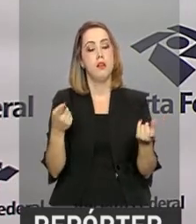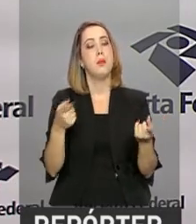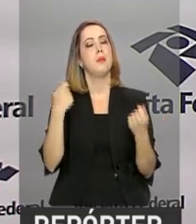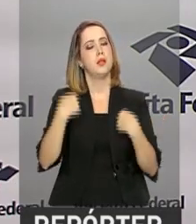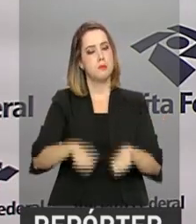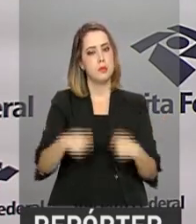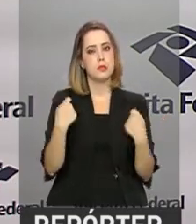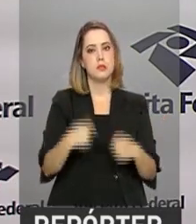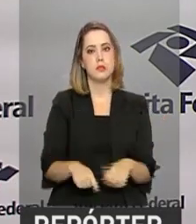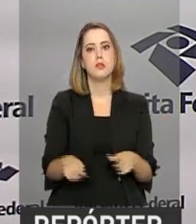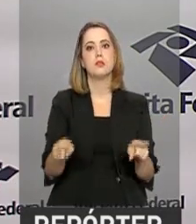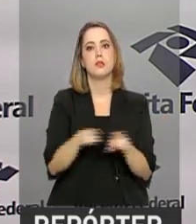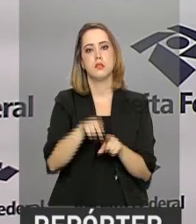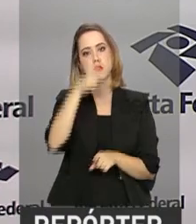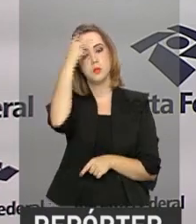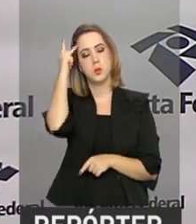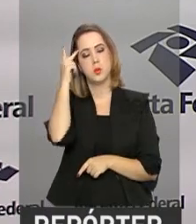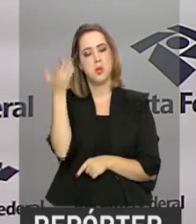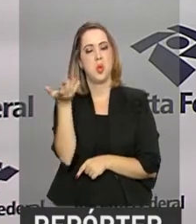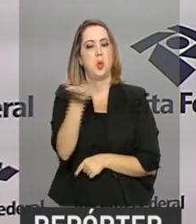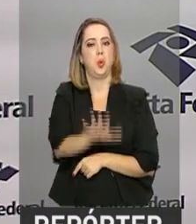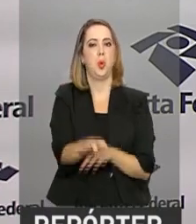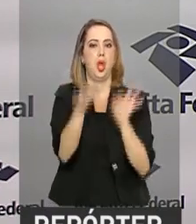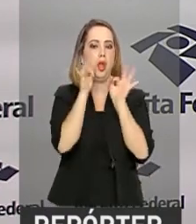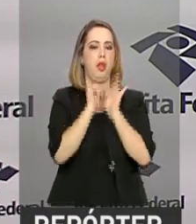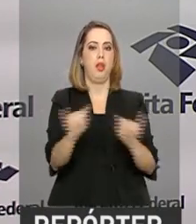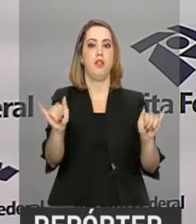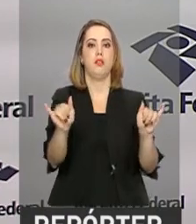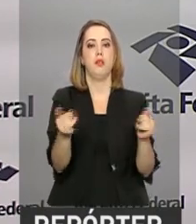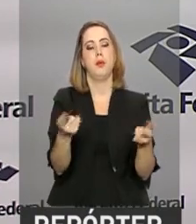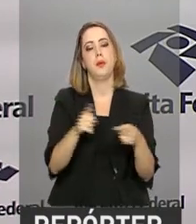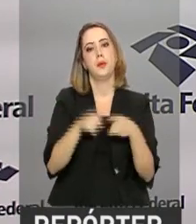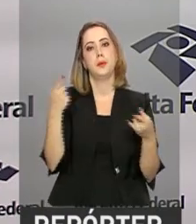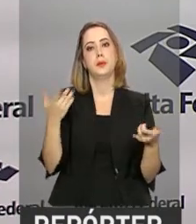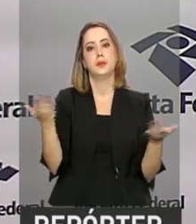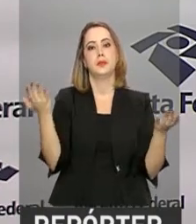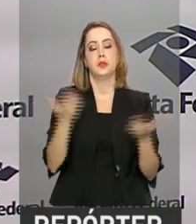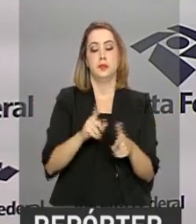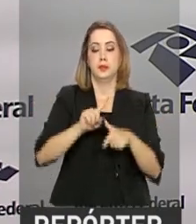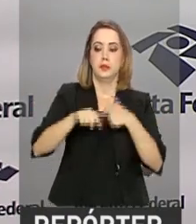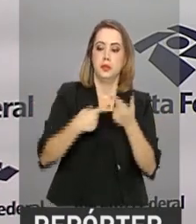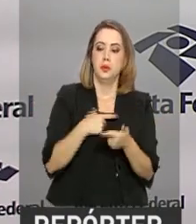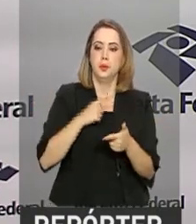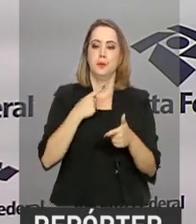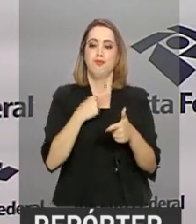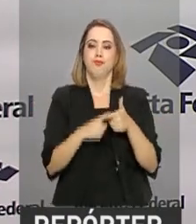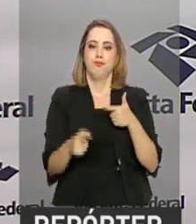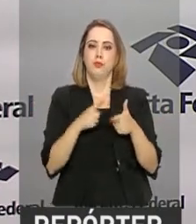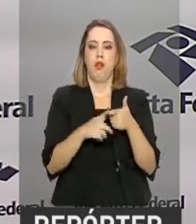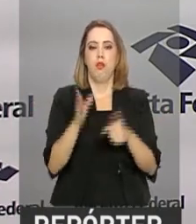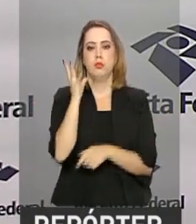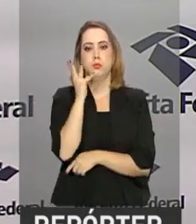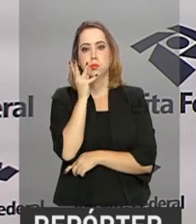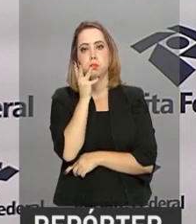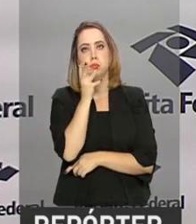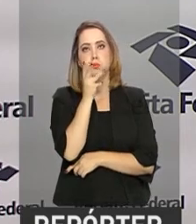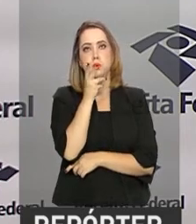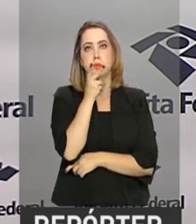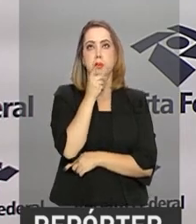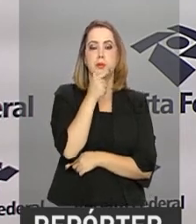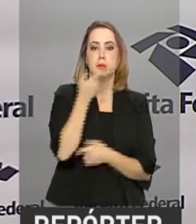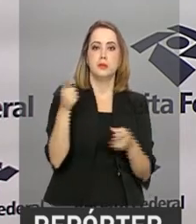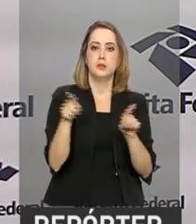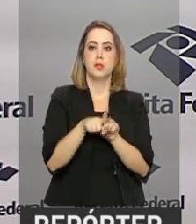também isso também existe né ea partir daí começa a gerar aquela demanda aquela morosidade que muita gente